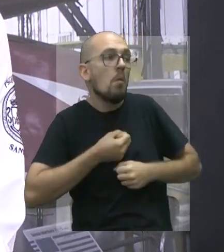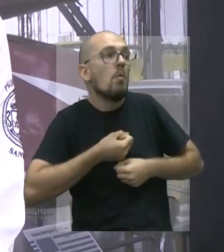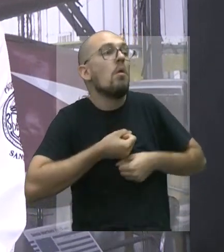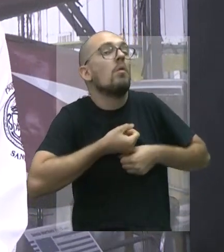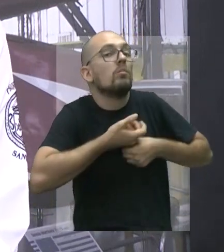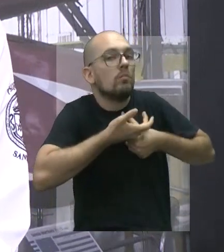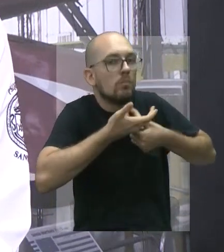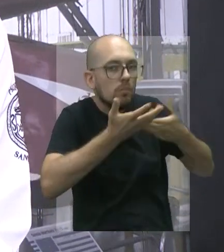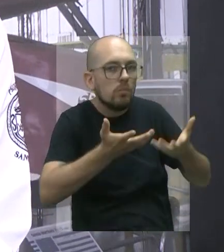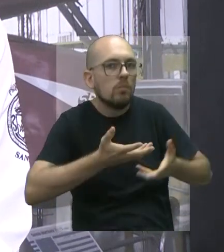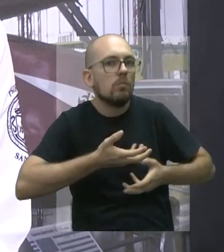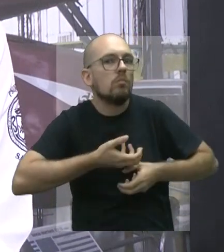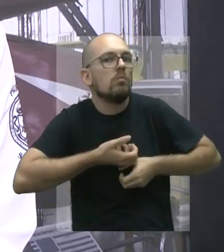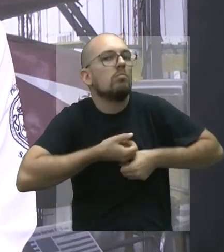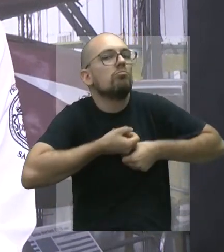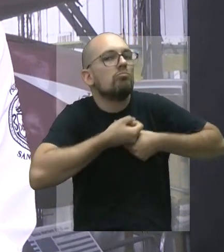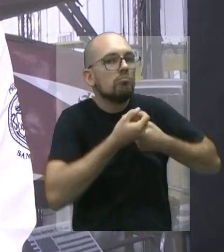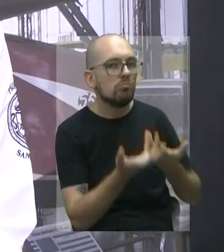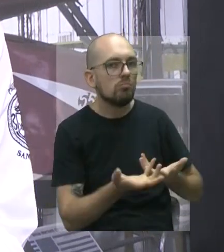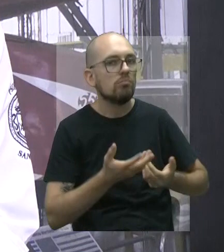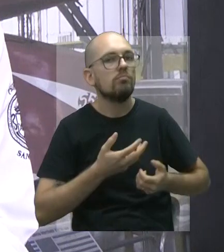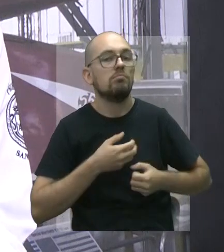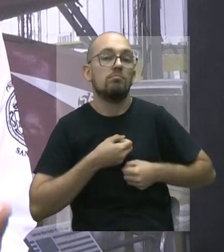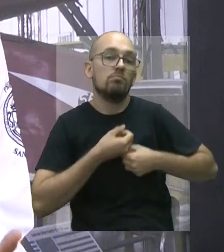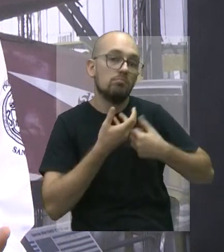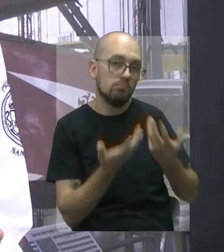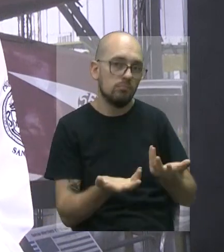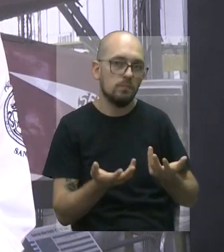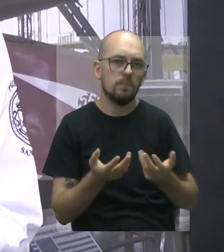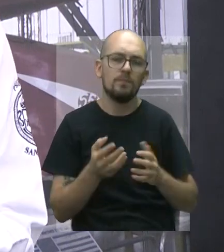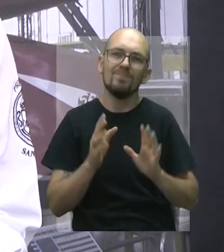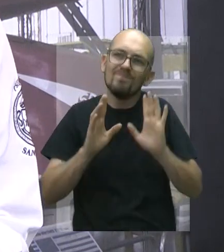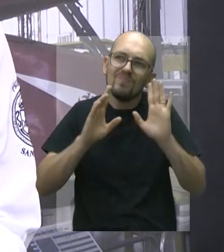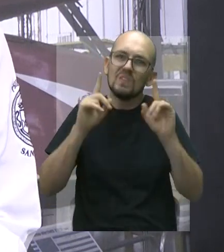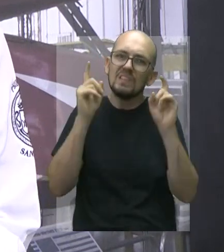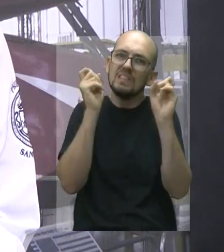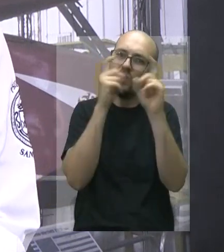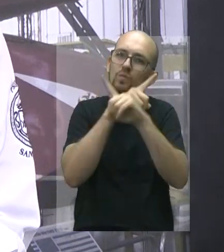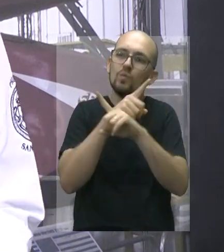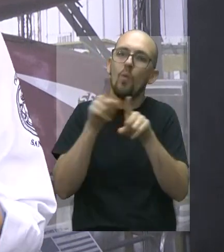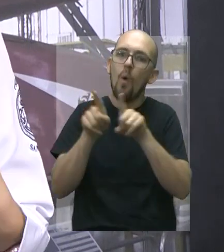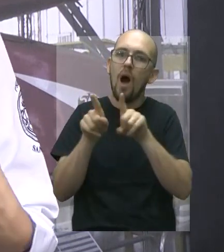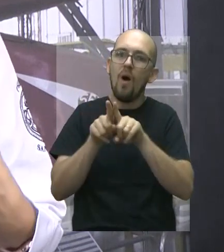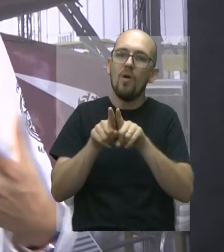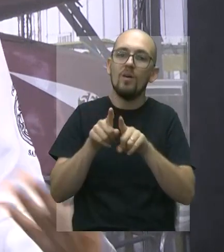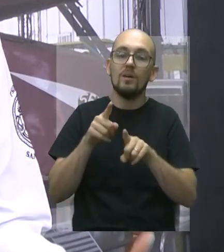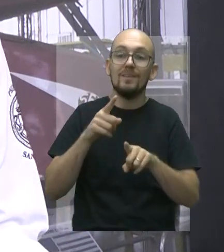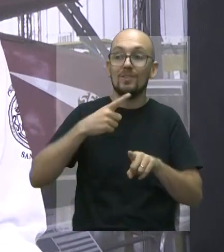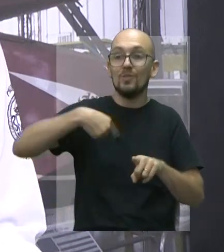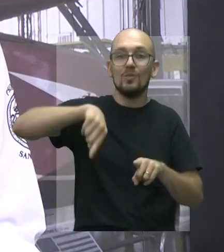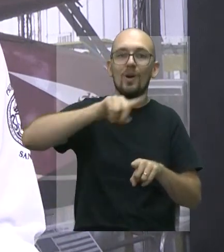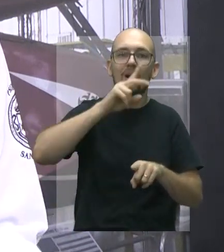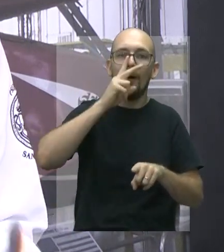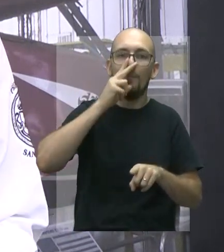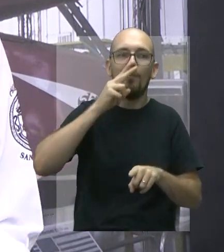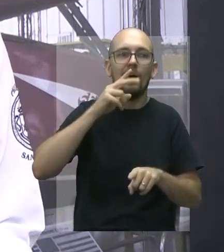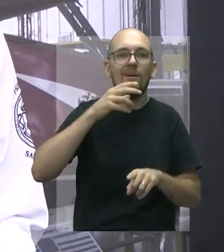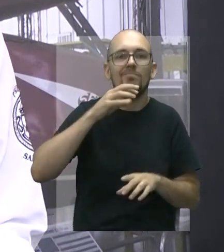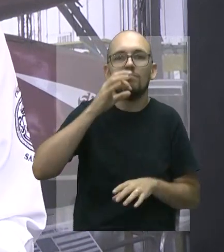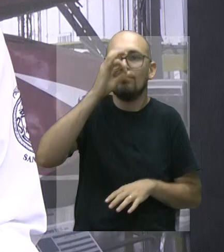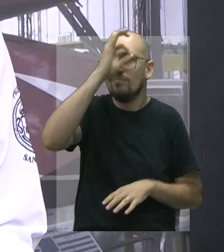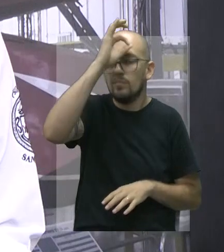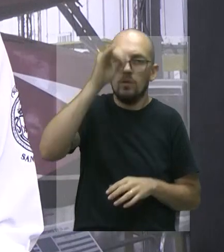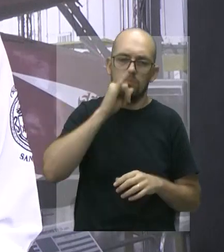porque ela quer ajuda, né? O mais difícil é a gente conseguir ouvir. A gente, eu digo, nós leigos, né?